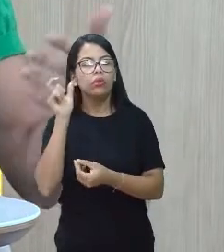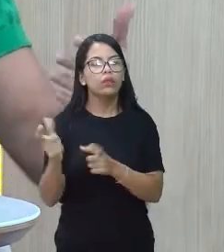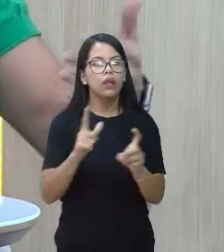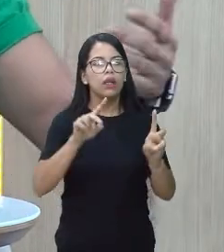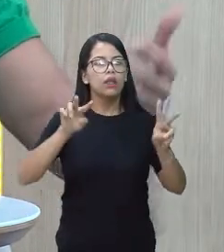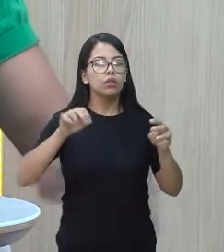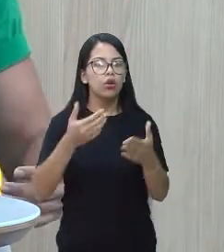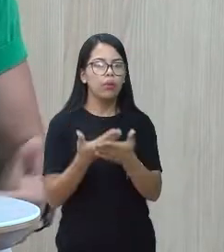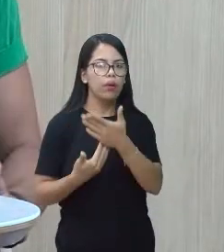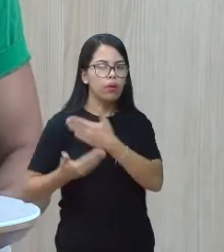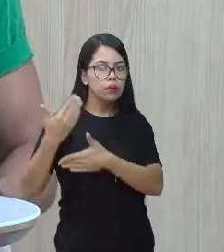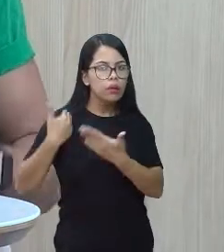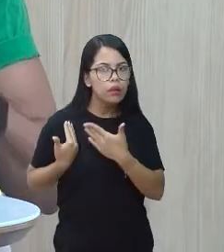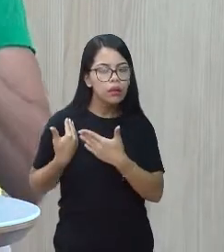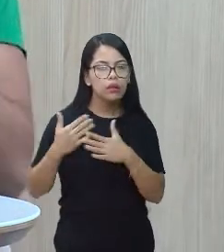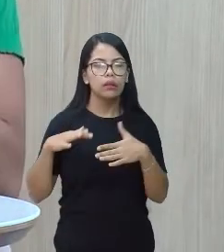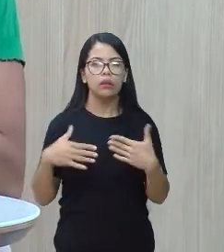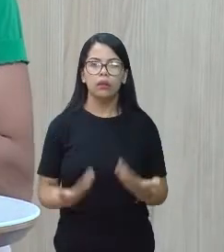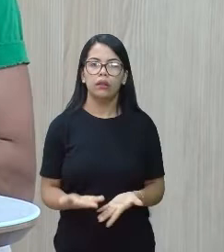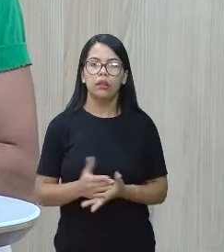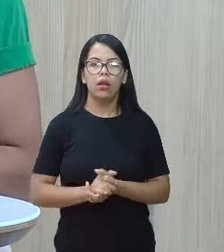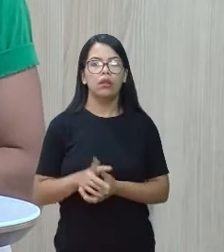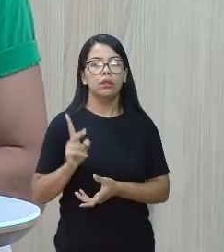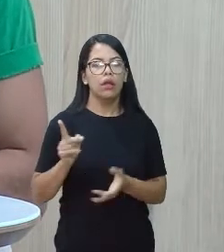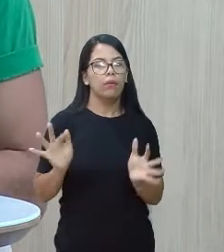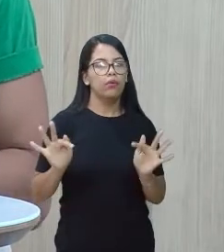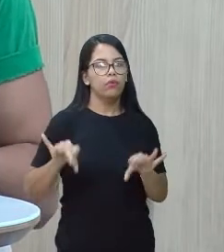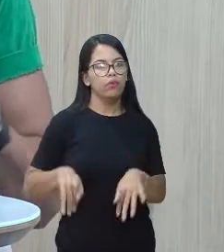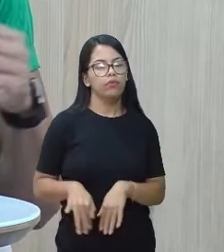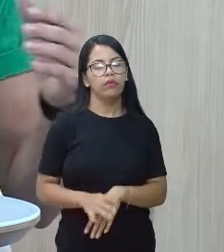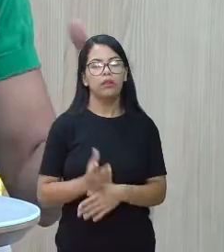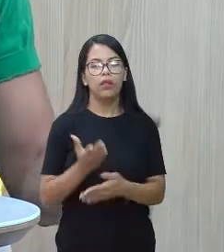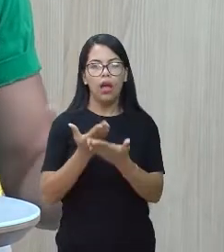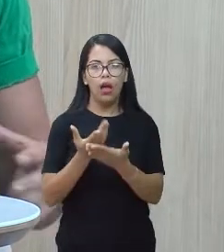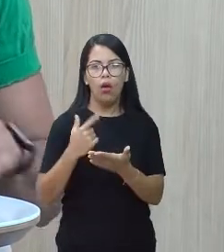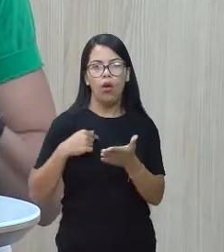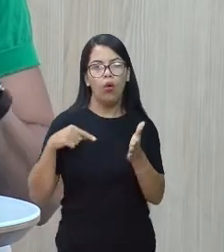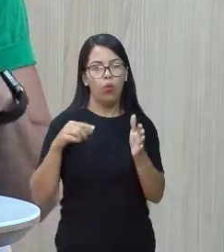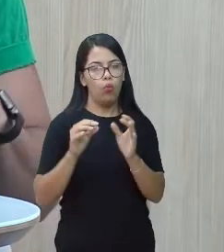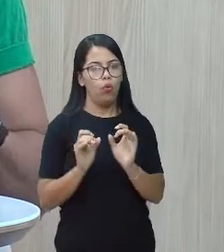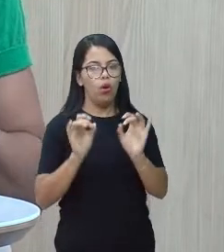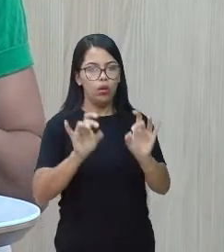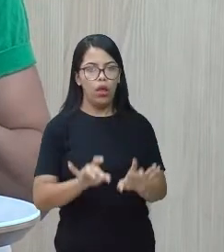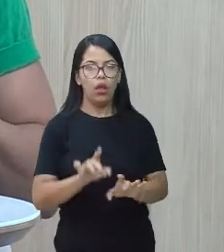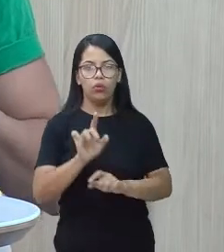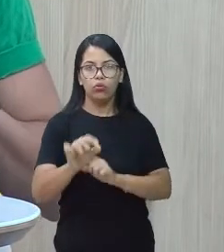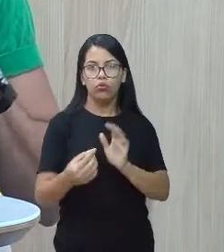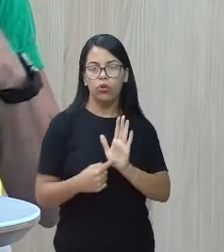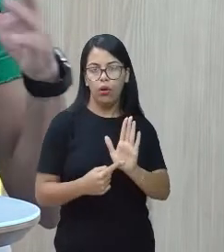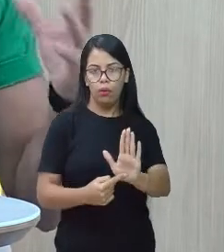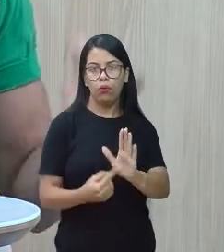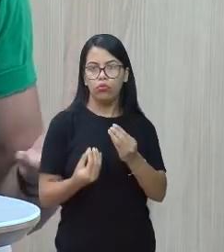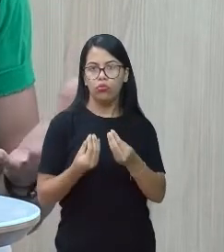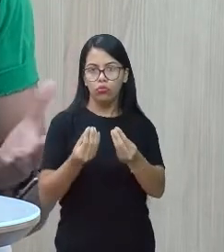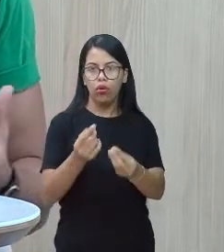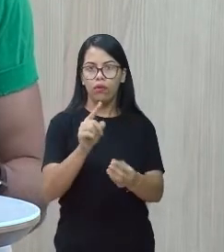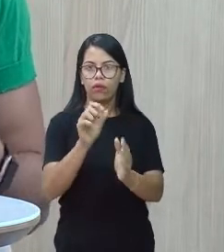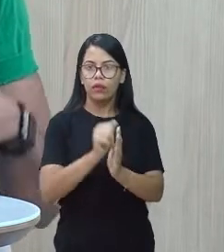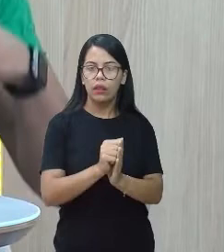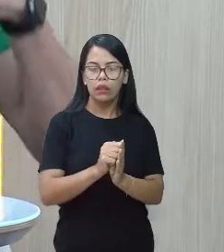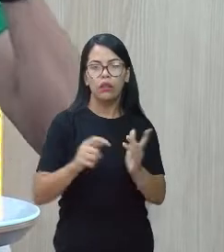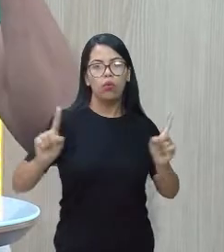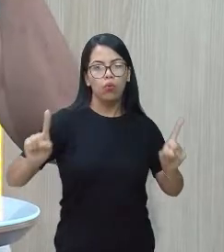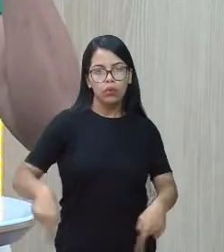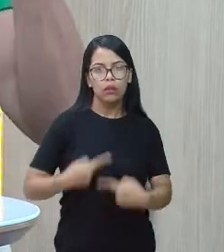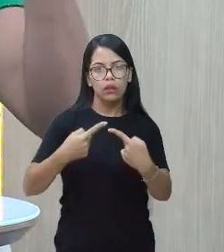relação a aulas anteriores, certo? Então, sempre no final de cada aula eu deixo uma pergunta aí, um desafio, um questionamento